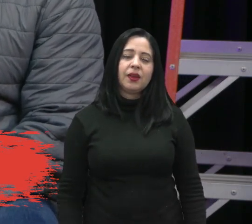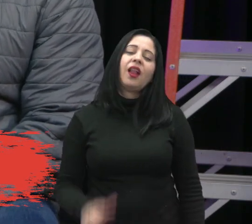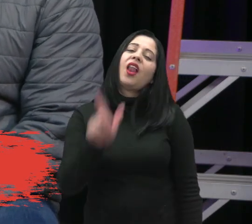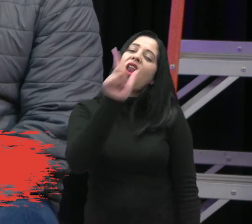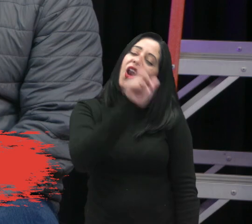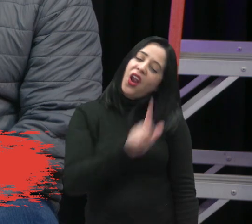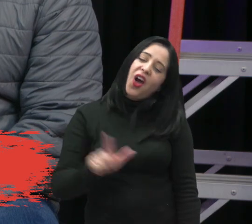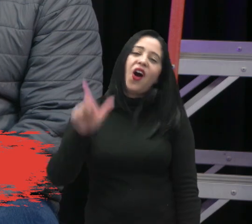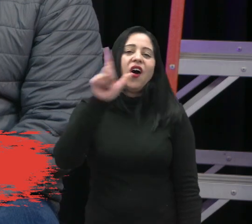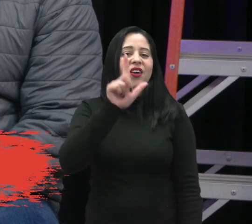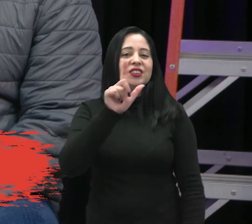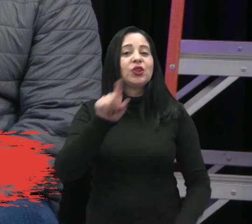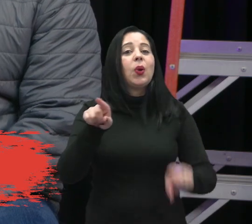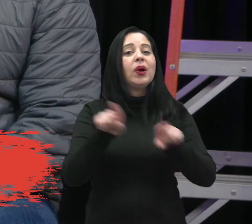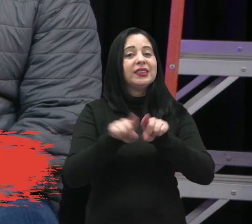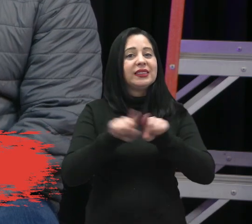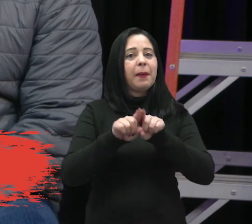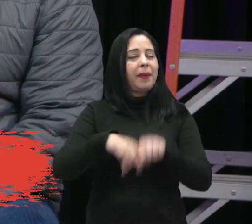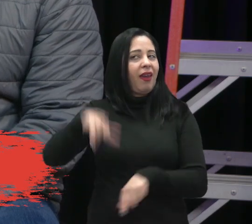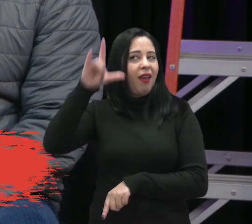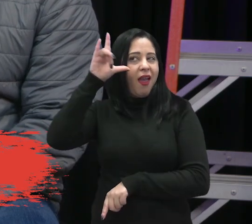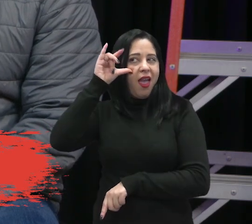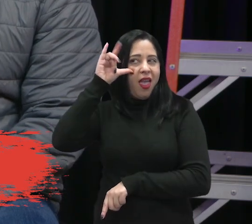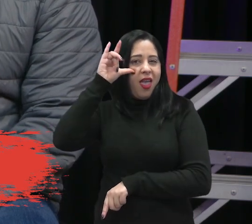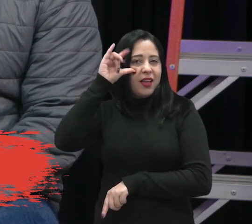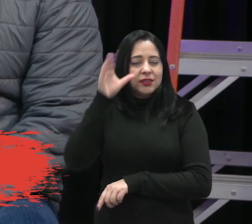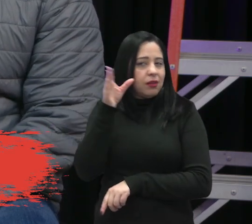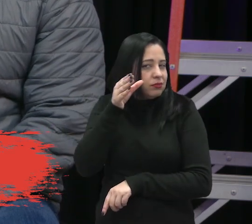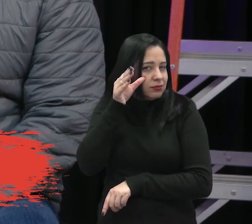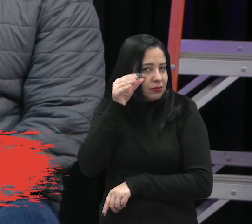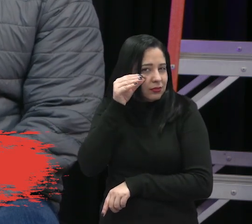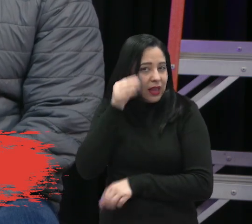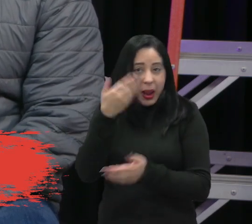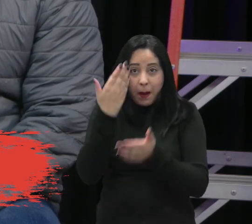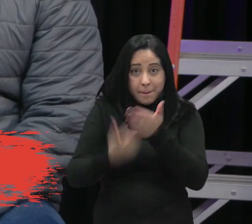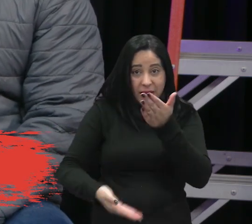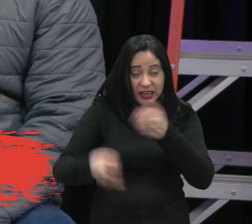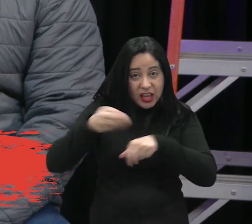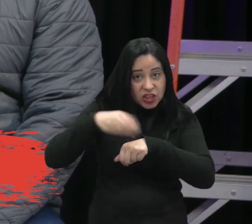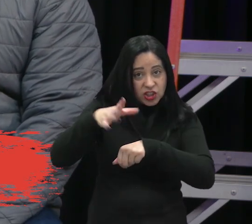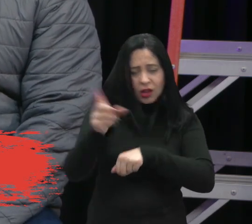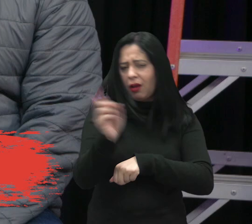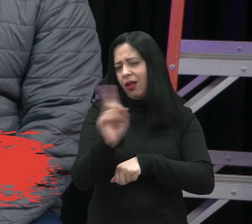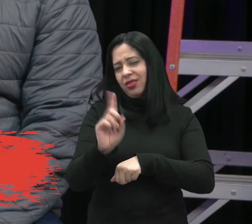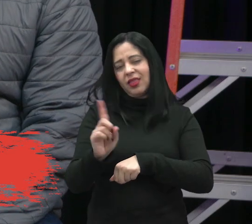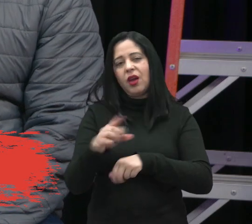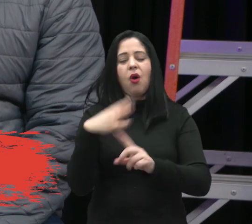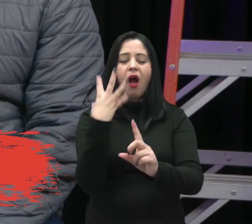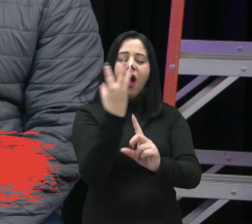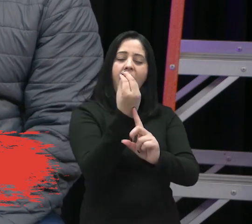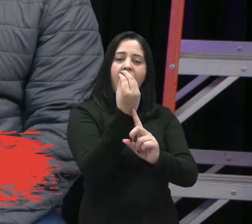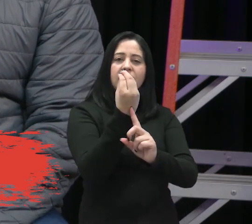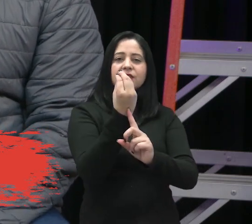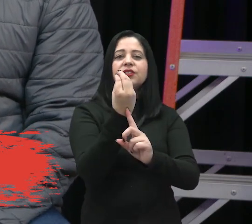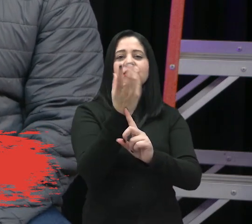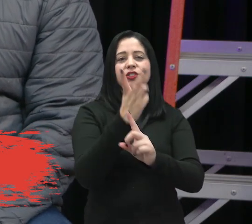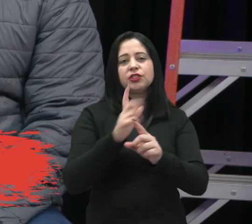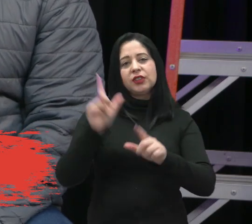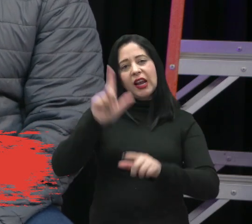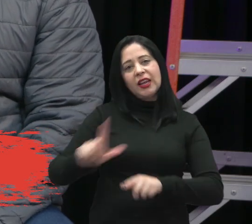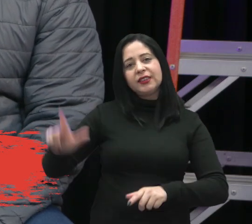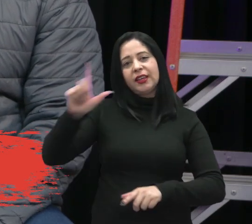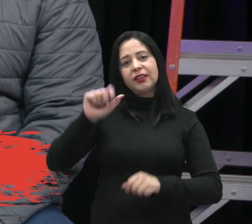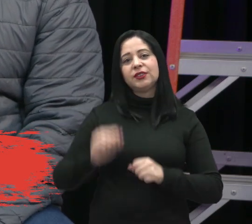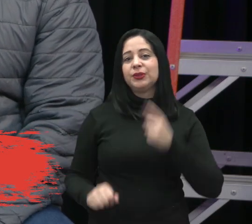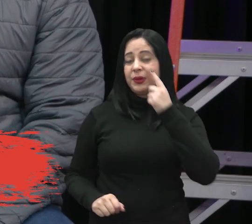youtube.com/tvcâmara_sjc. E claro, acompanhe também a gente nas redes sociais, viu? Para não perder nenhuma dica de cultura, arte, literatura, tá?